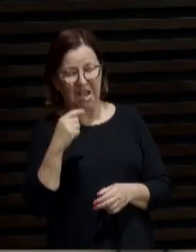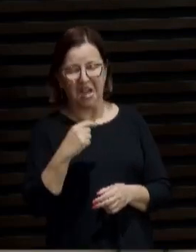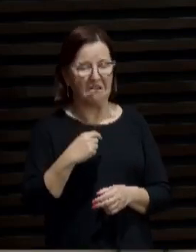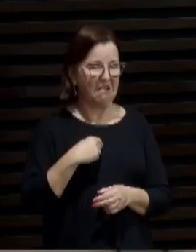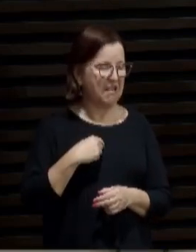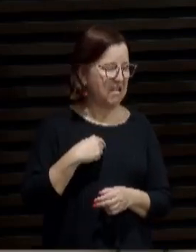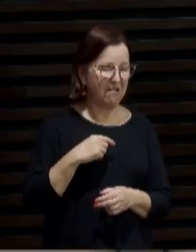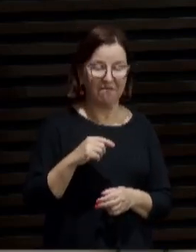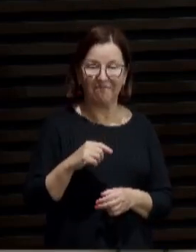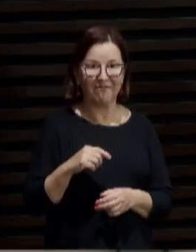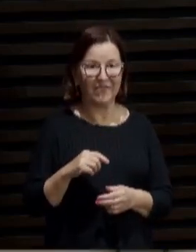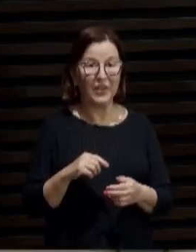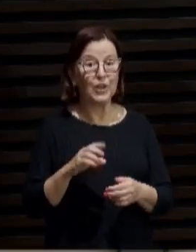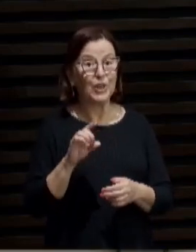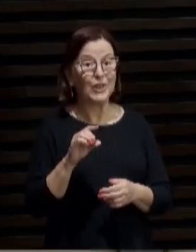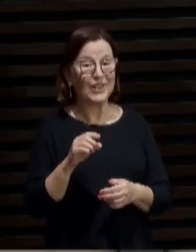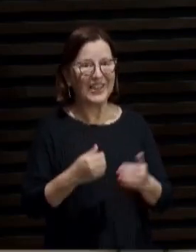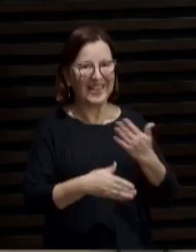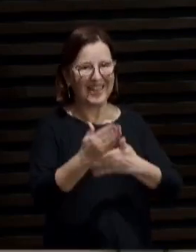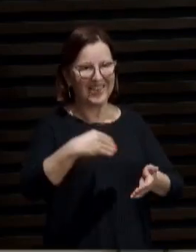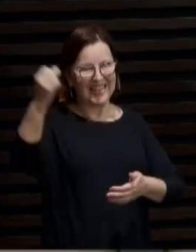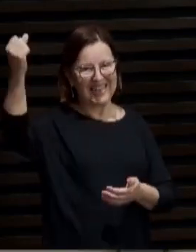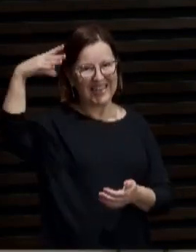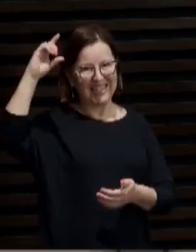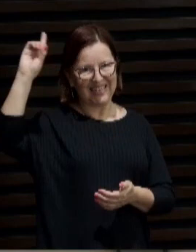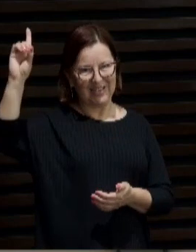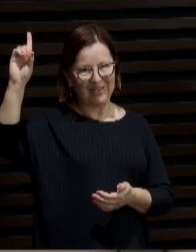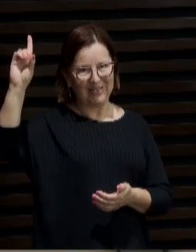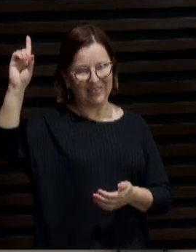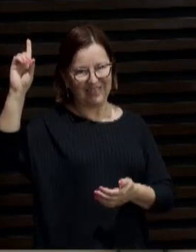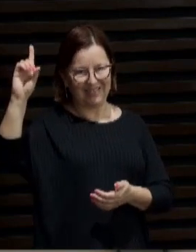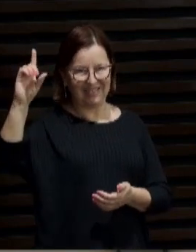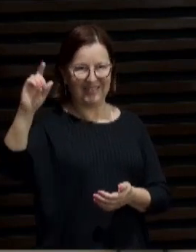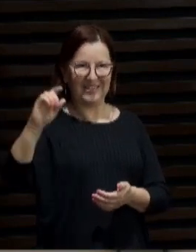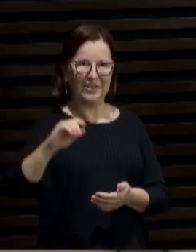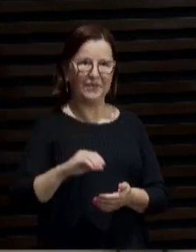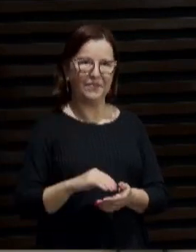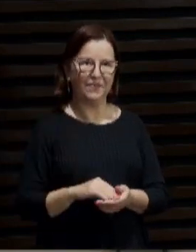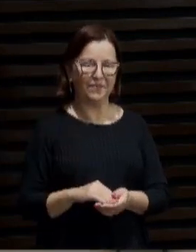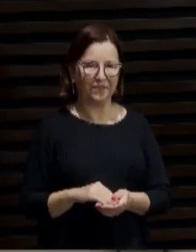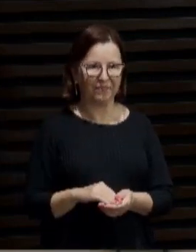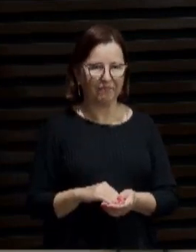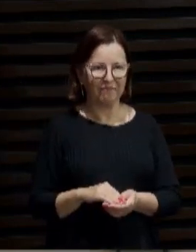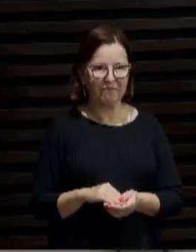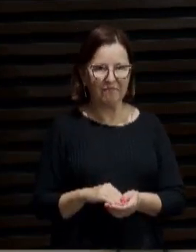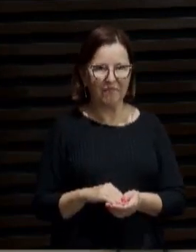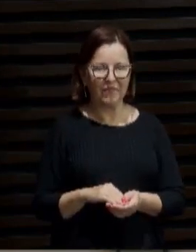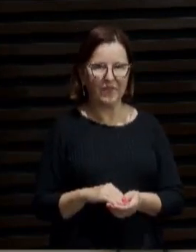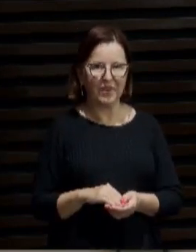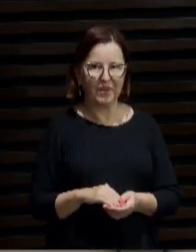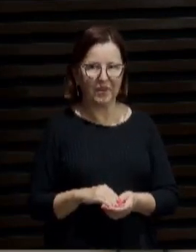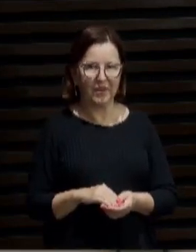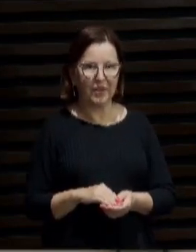né? Pela graça de Deus, nós temos tido cada vez mais uma palavra fincada